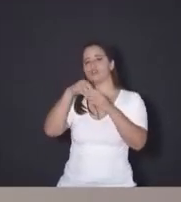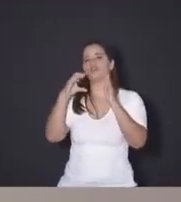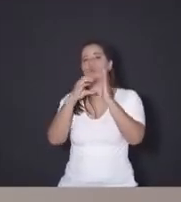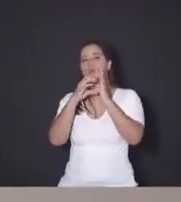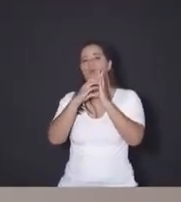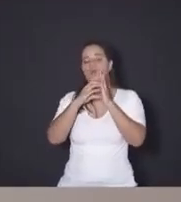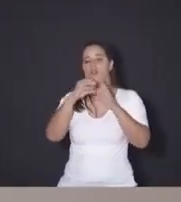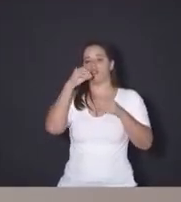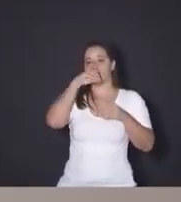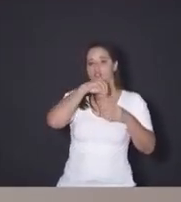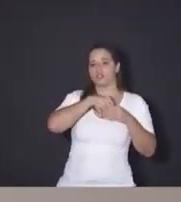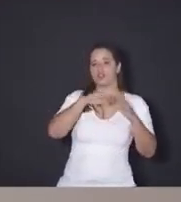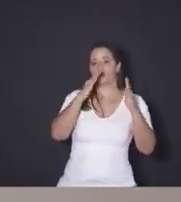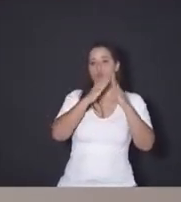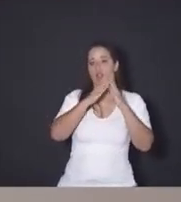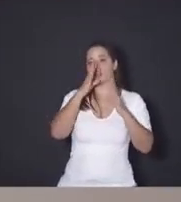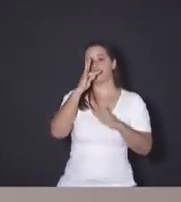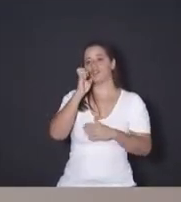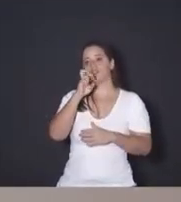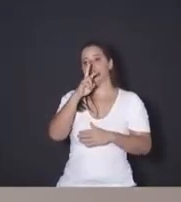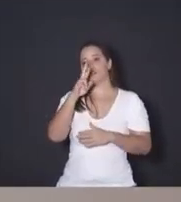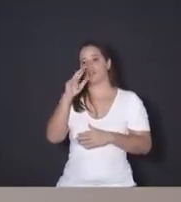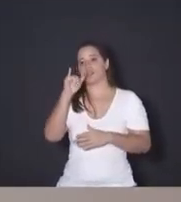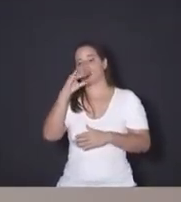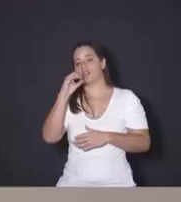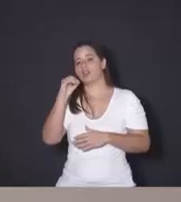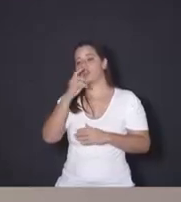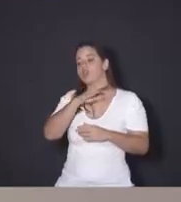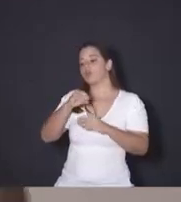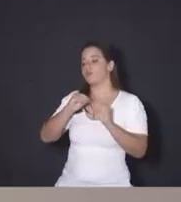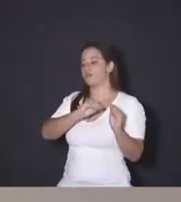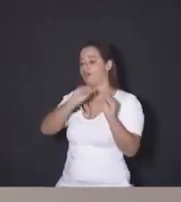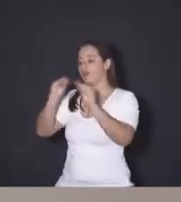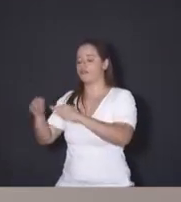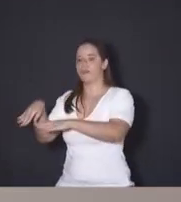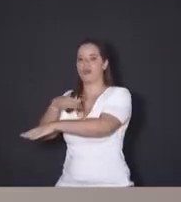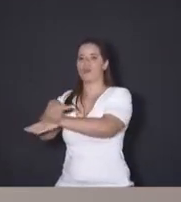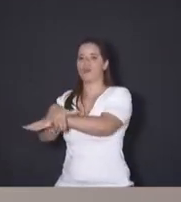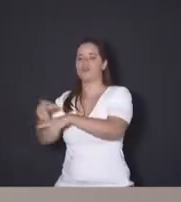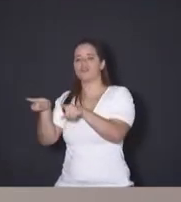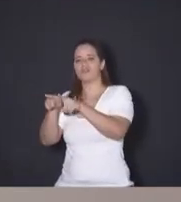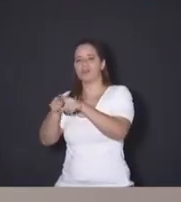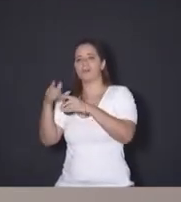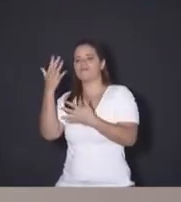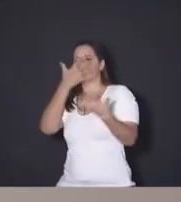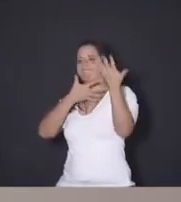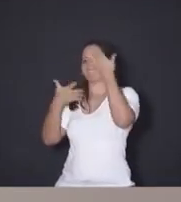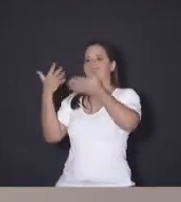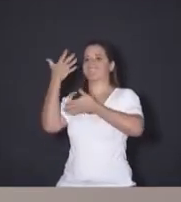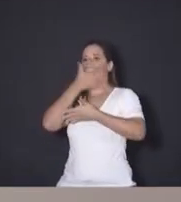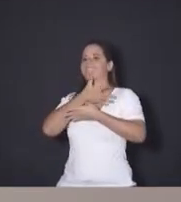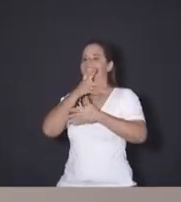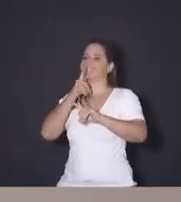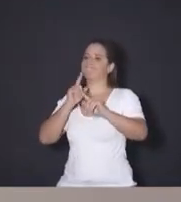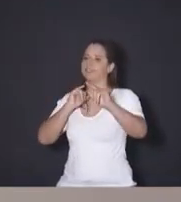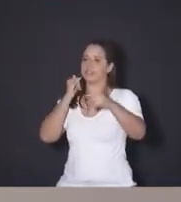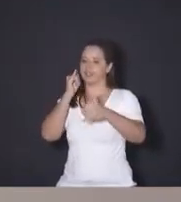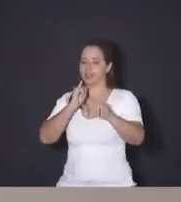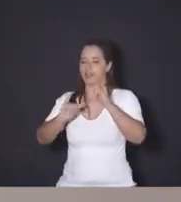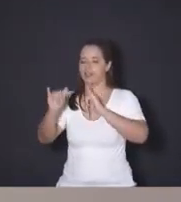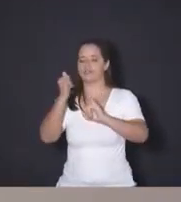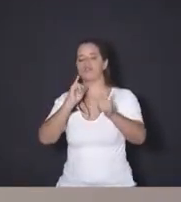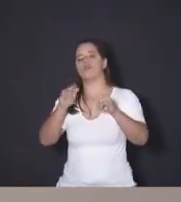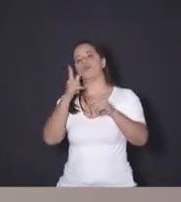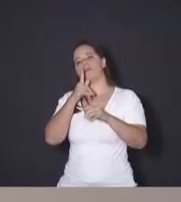leva de dentro do terreiro para a rua à força que leva isso ea invisibilidade que os grandes meios que colocam em